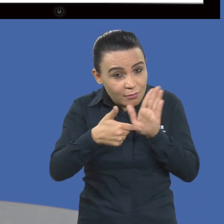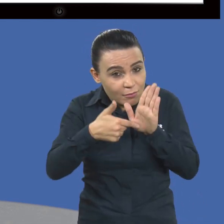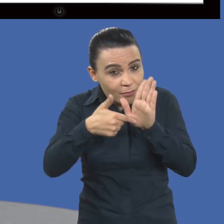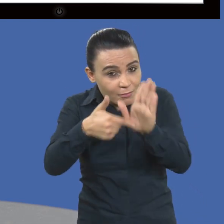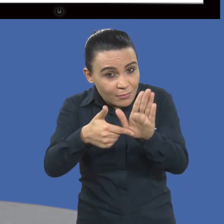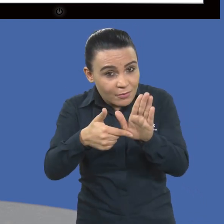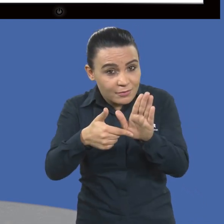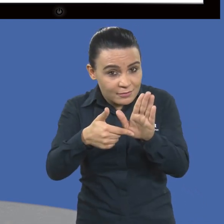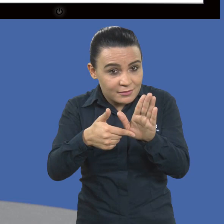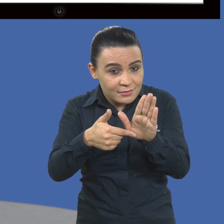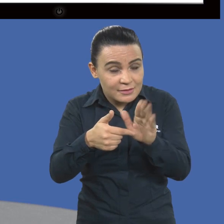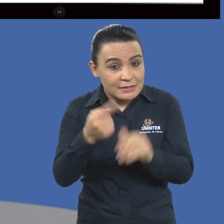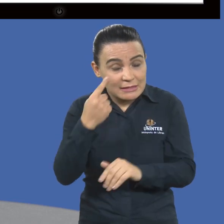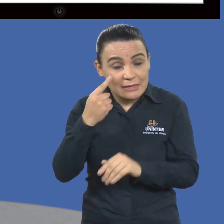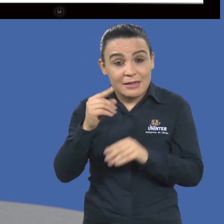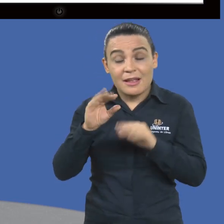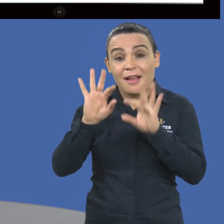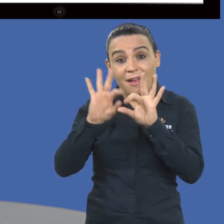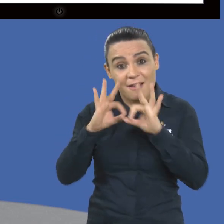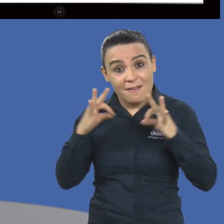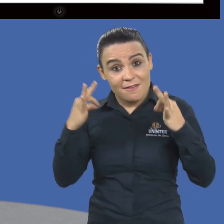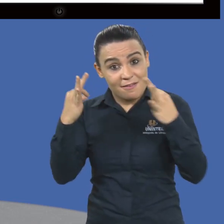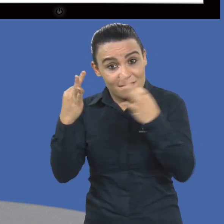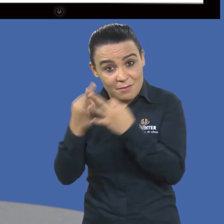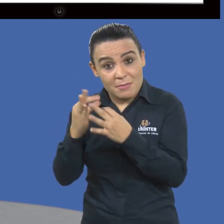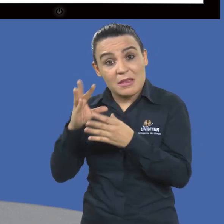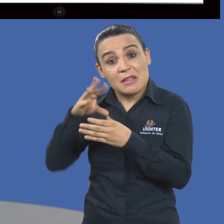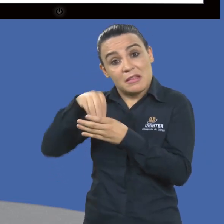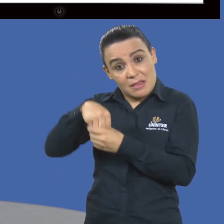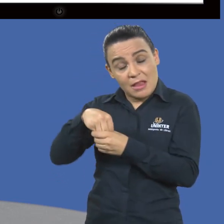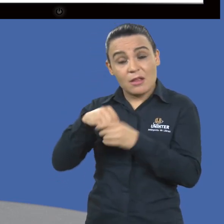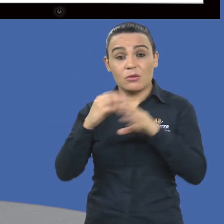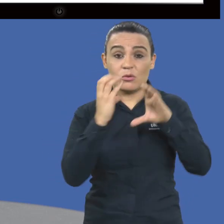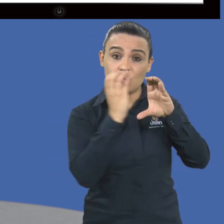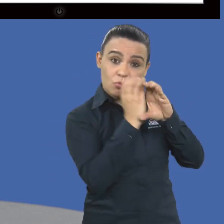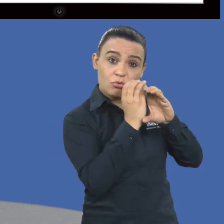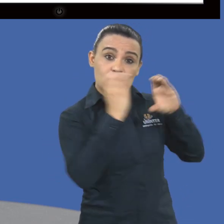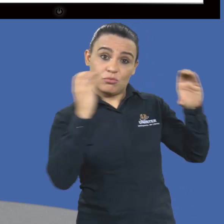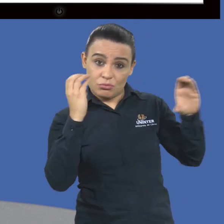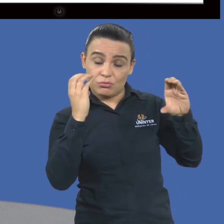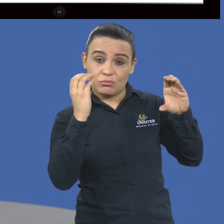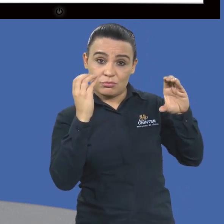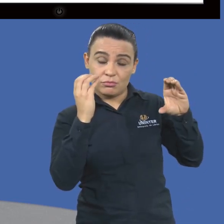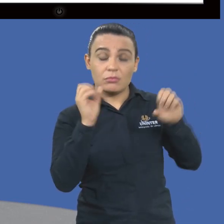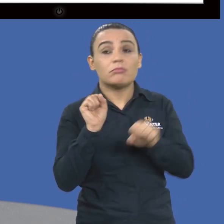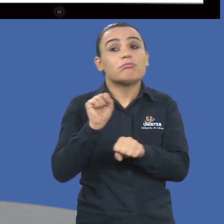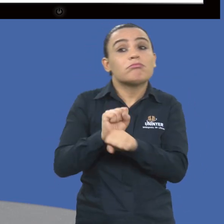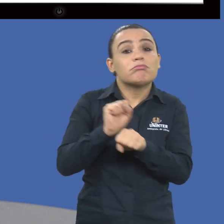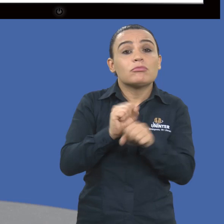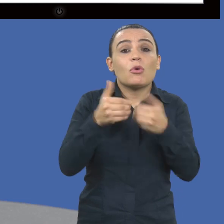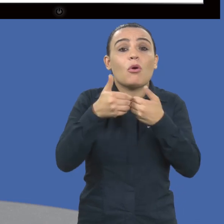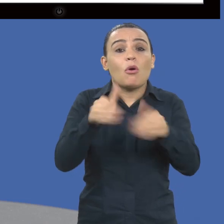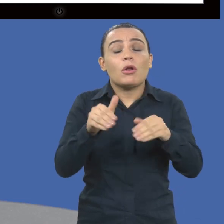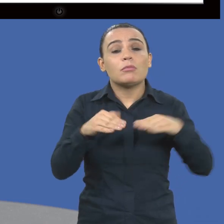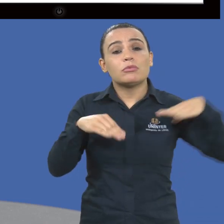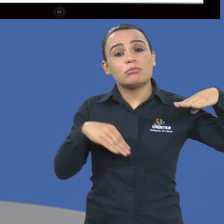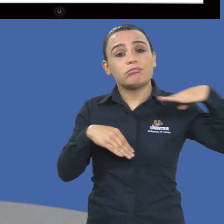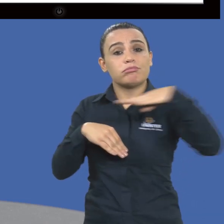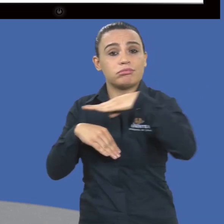caros colegas, a família está dentro do tubo, esperando o